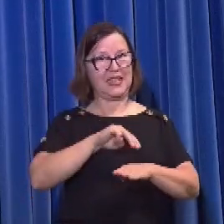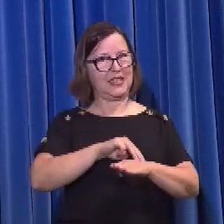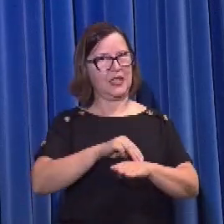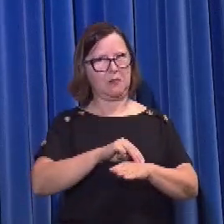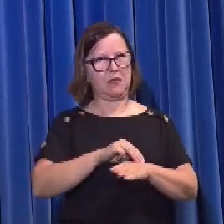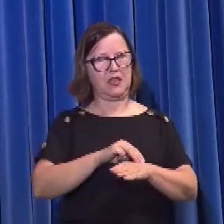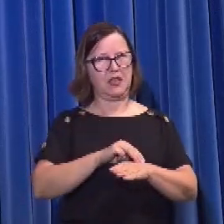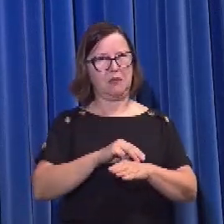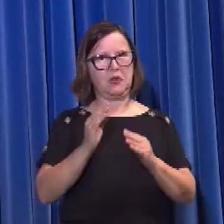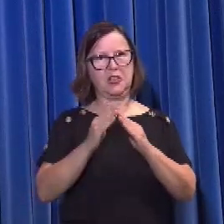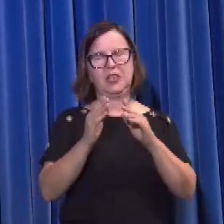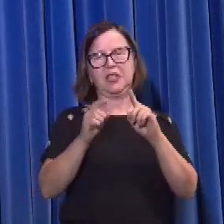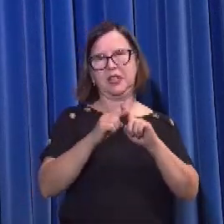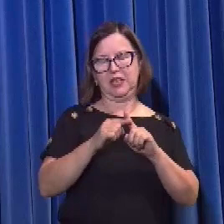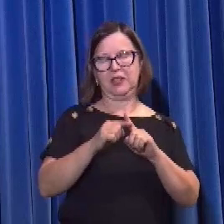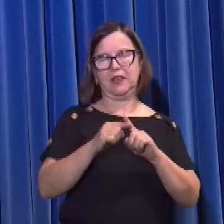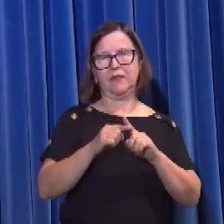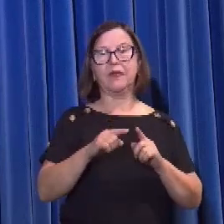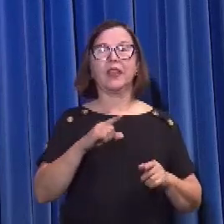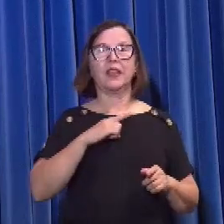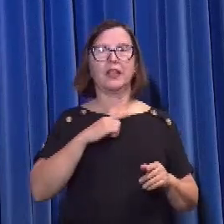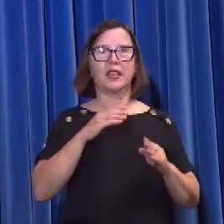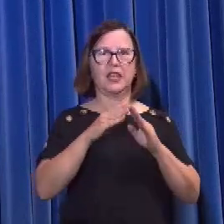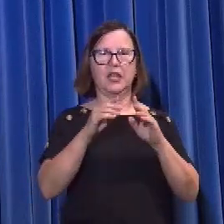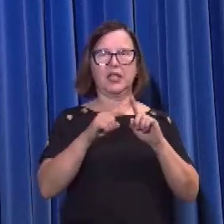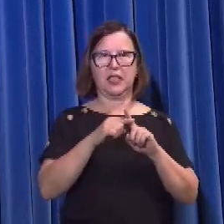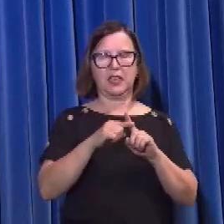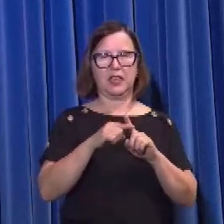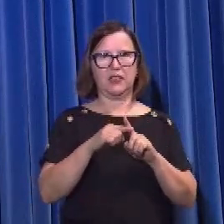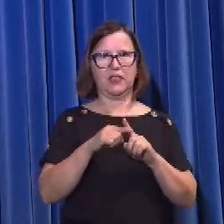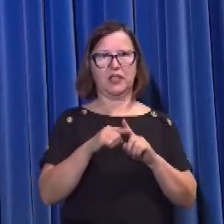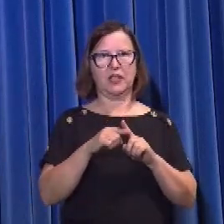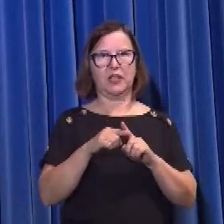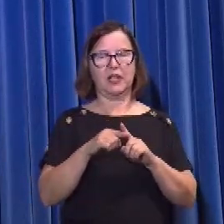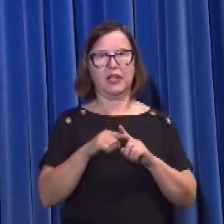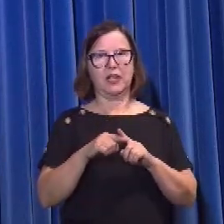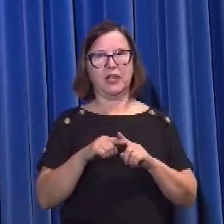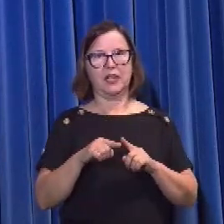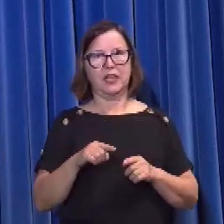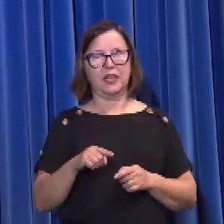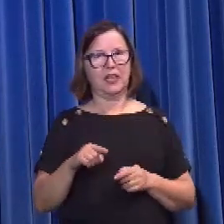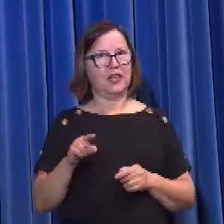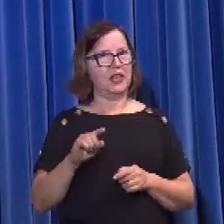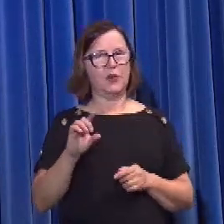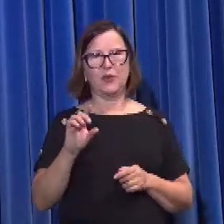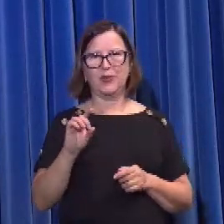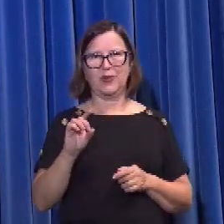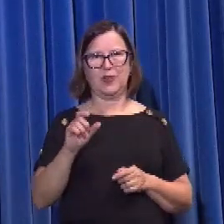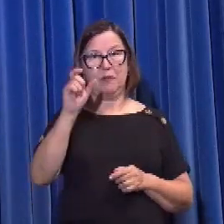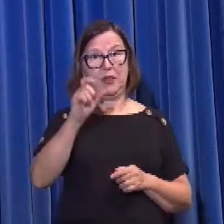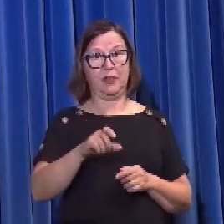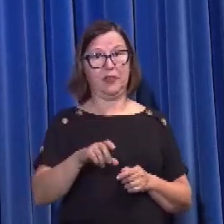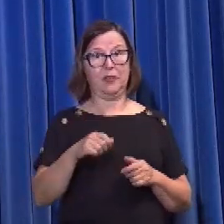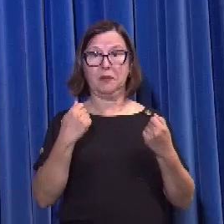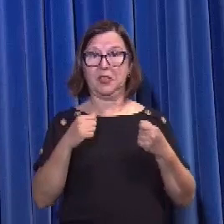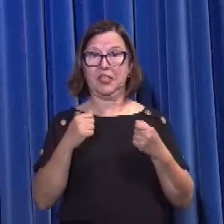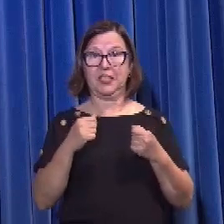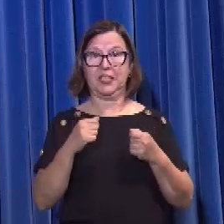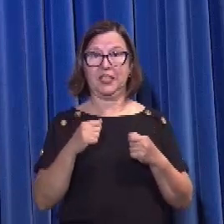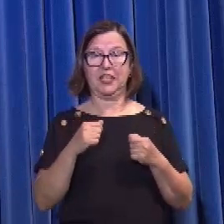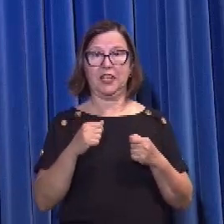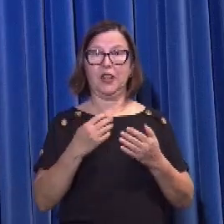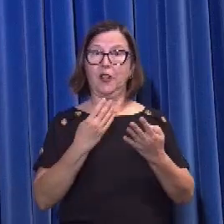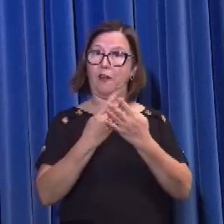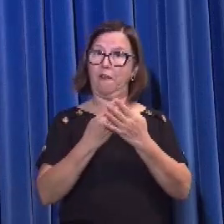Existem igrejas que não basta a pessoa apenas fazer uma profissão de fé, ela precisa fazer uma entrevista com o